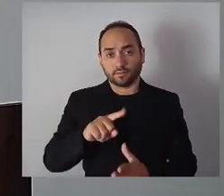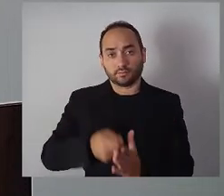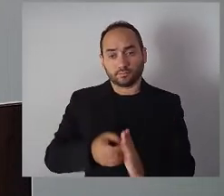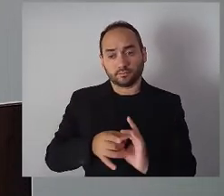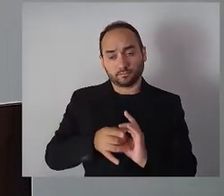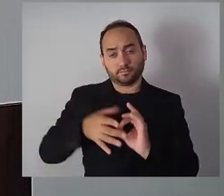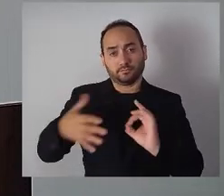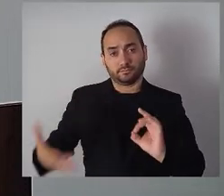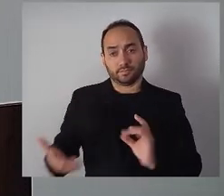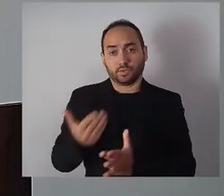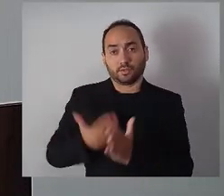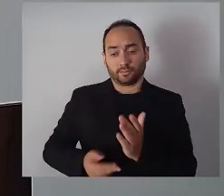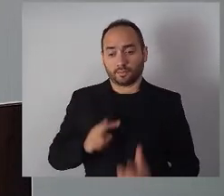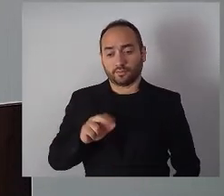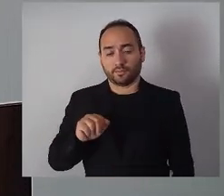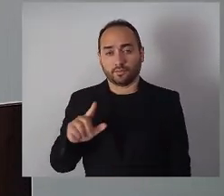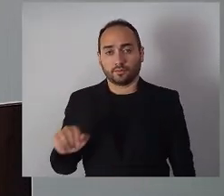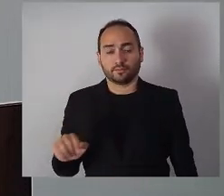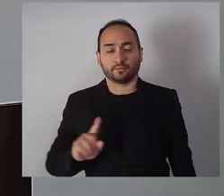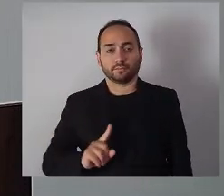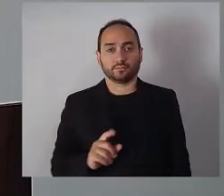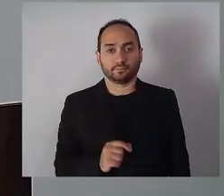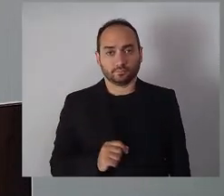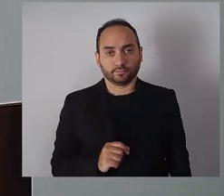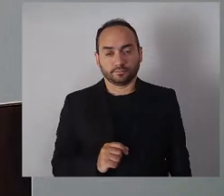desfiliação sem a perda do mandato eletivo.